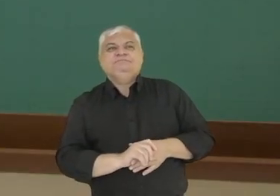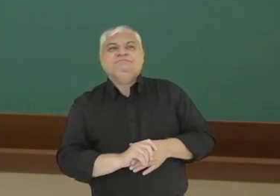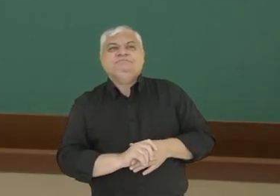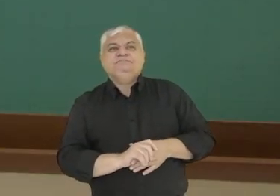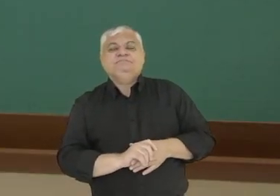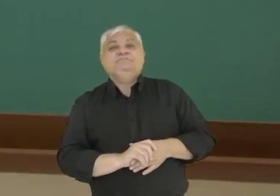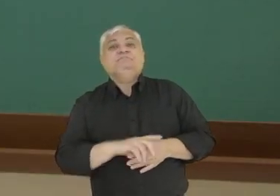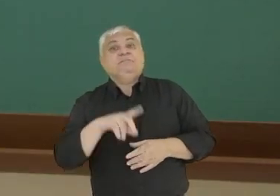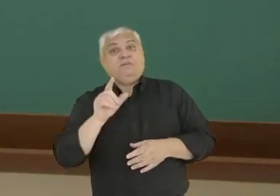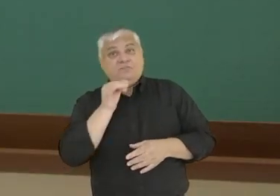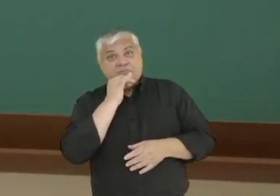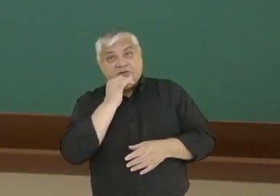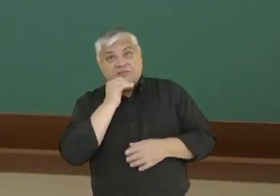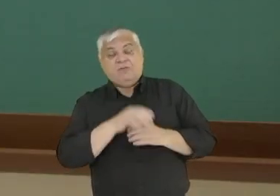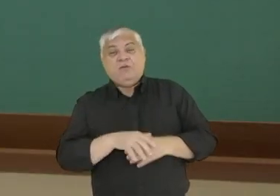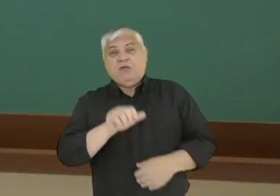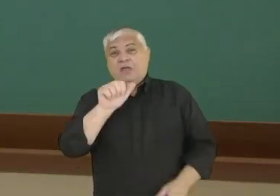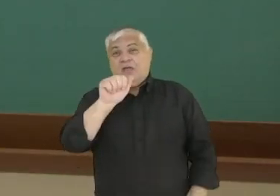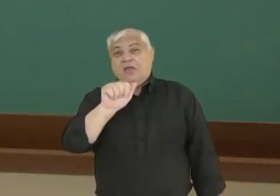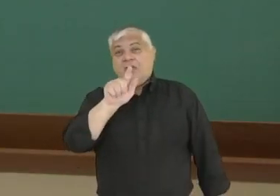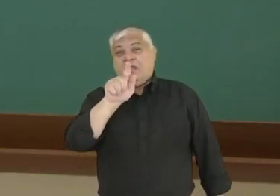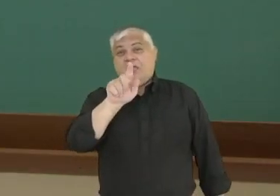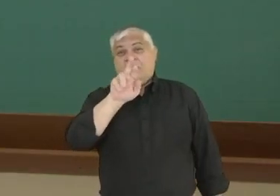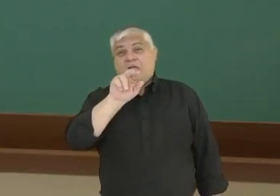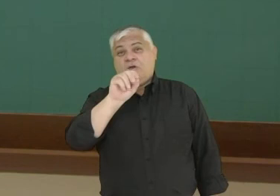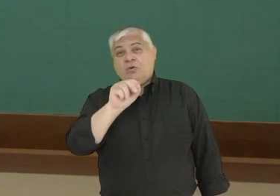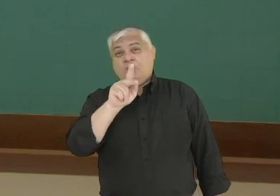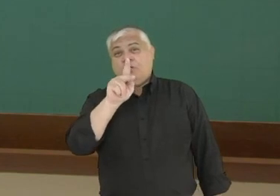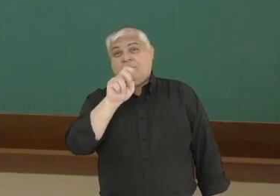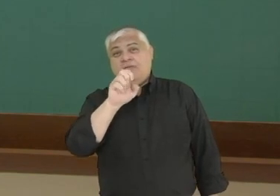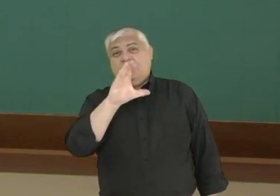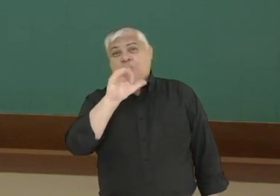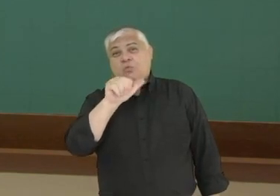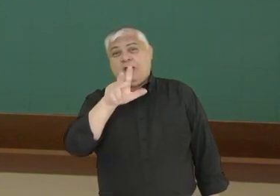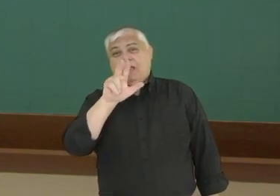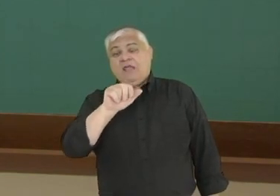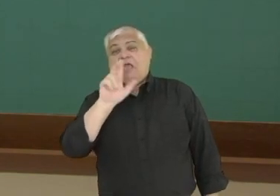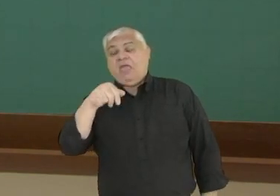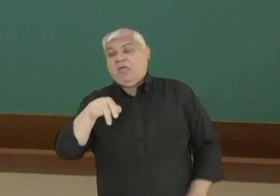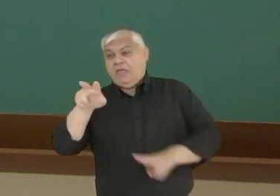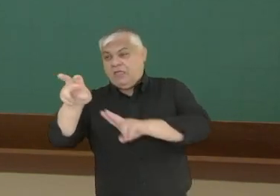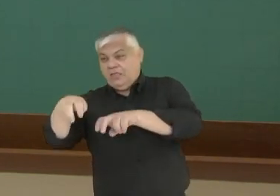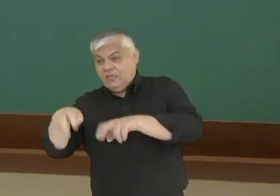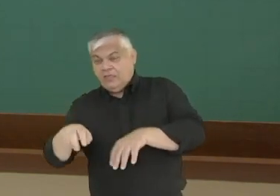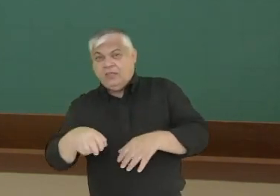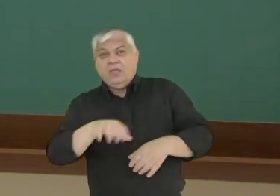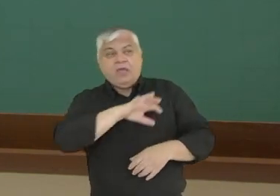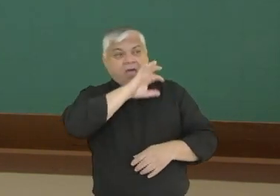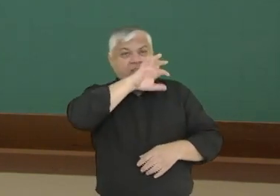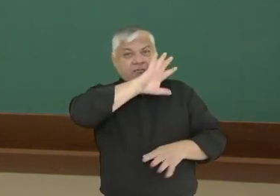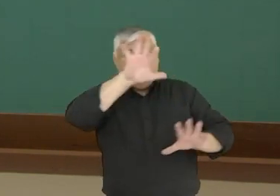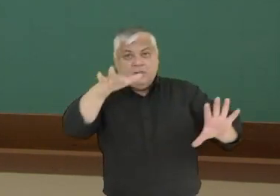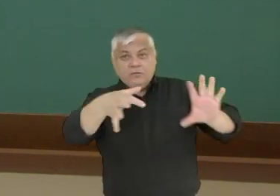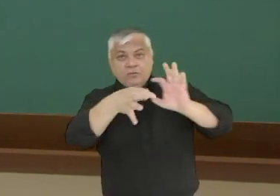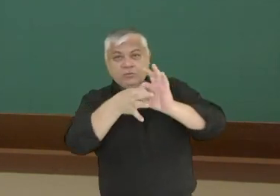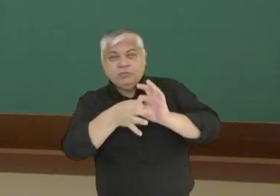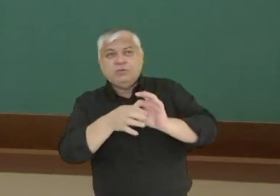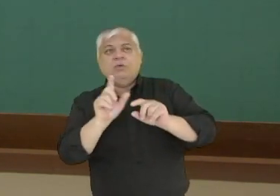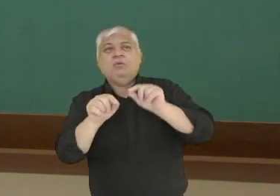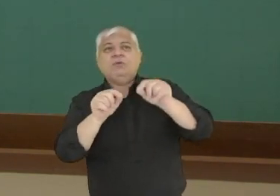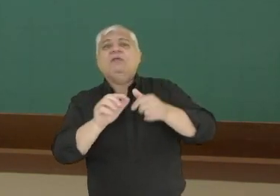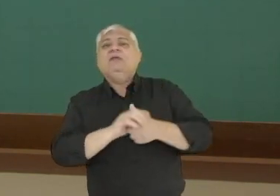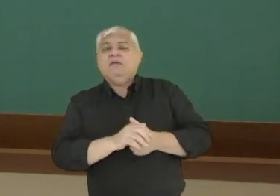considerando então que agropecuária esse conjunto de atividades desenvolvidas no espaço rural quais são essas atividades